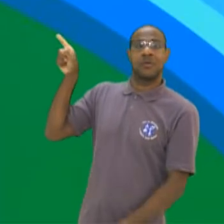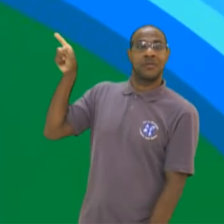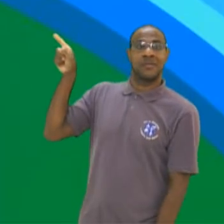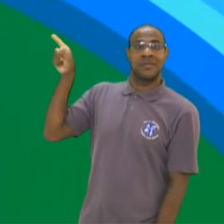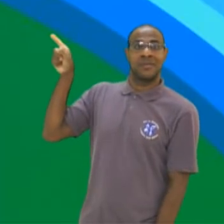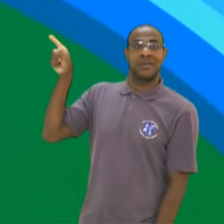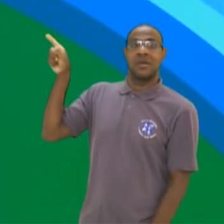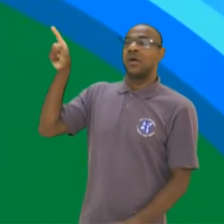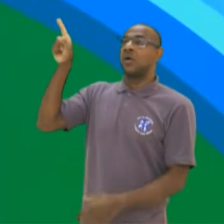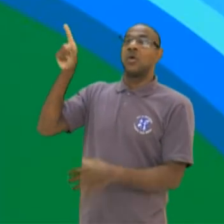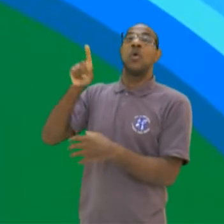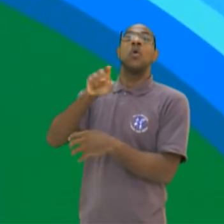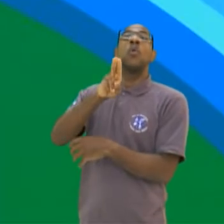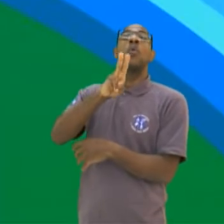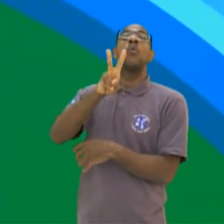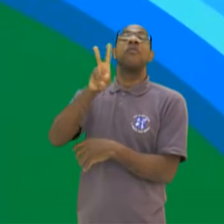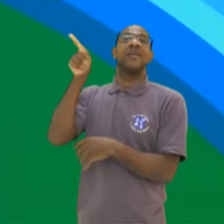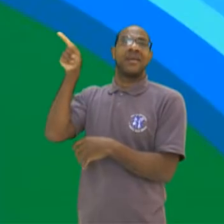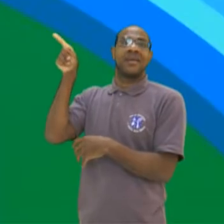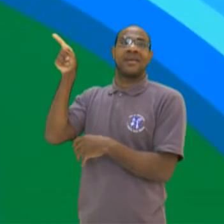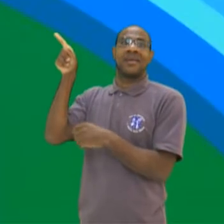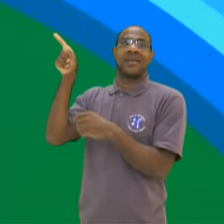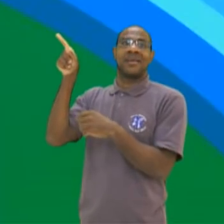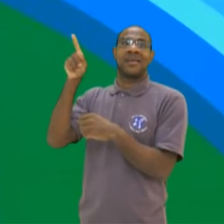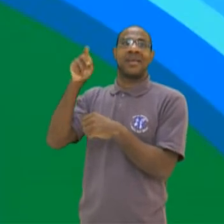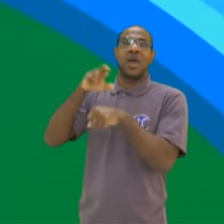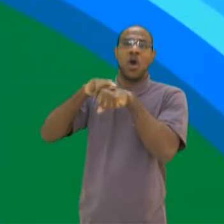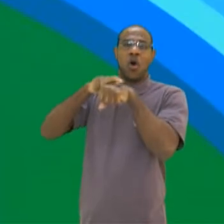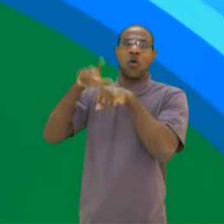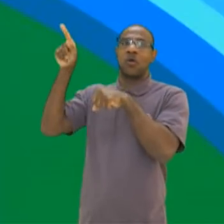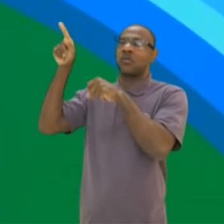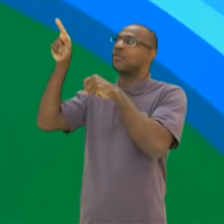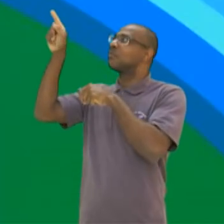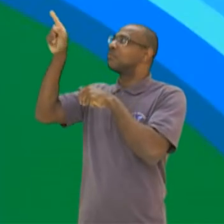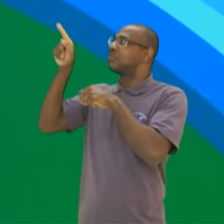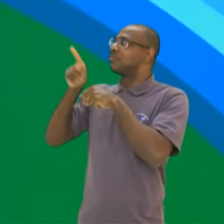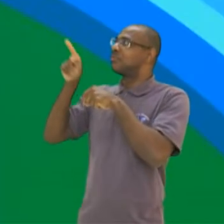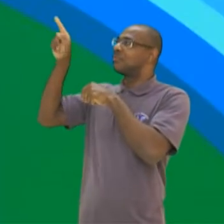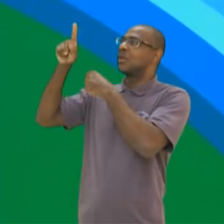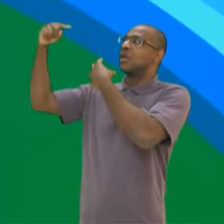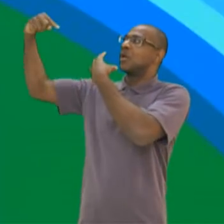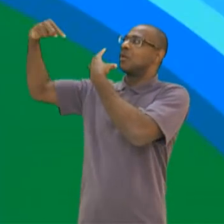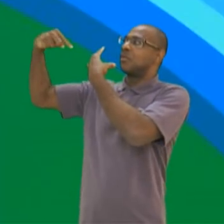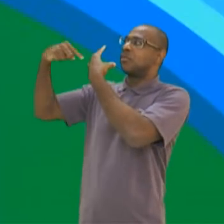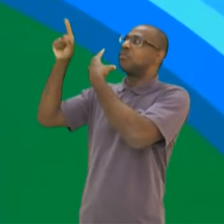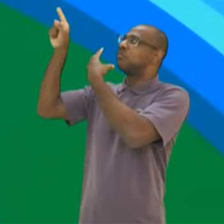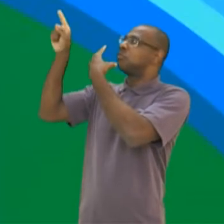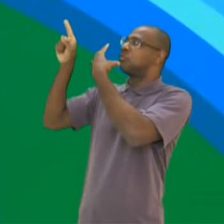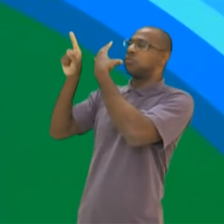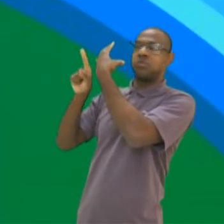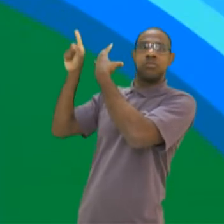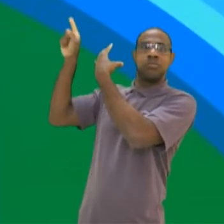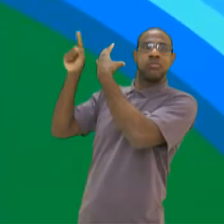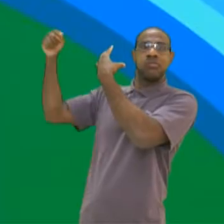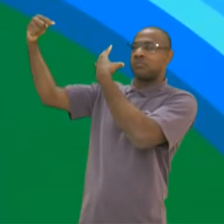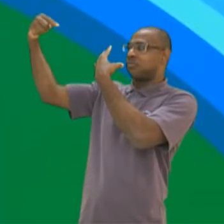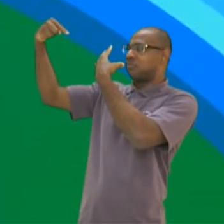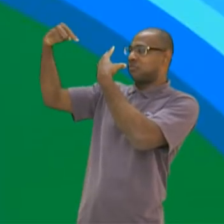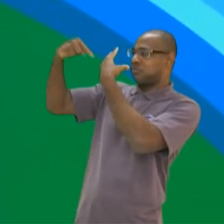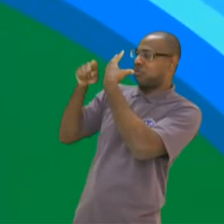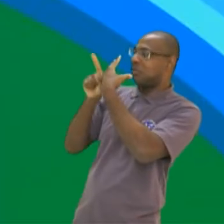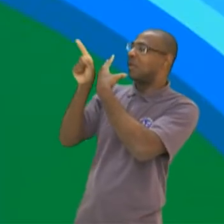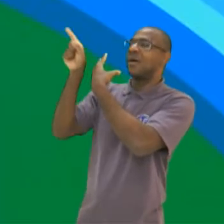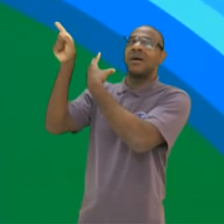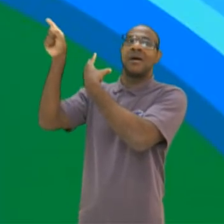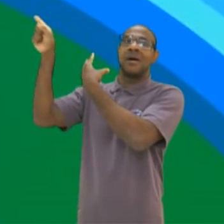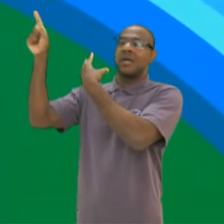incidindo, olha os raios ultravioleta aqui em roxinho. Ele vem do espaço, ele viaja do Sol até a Terra e